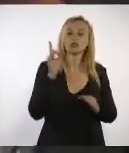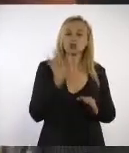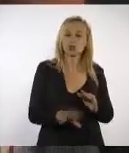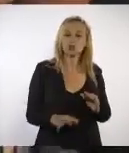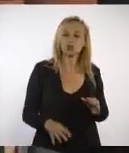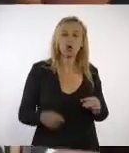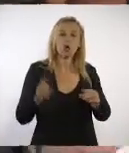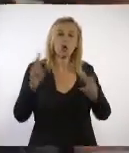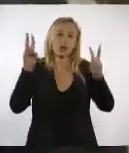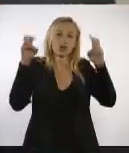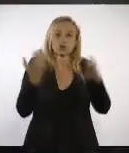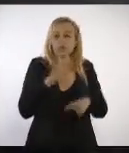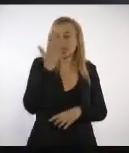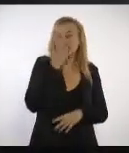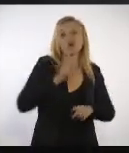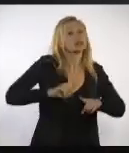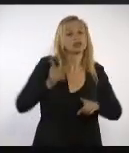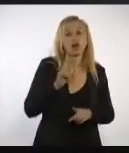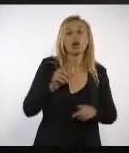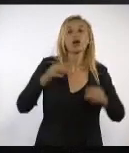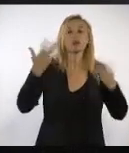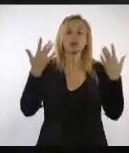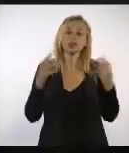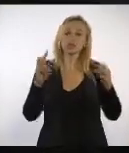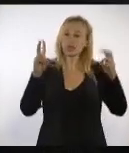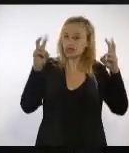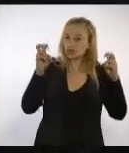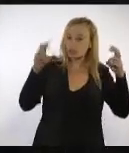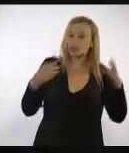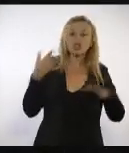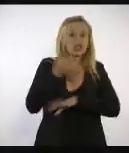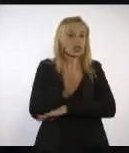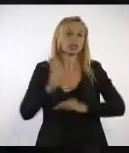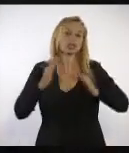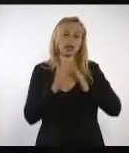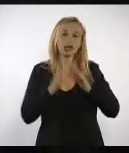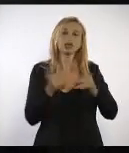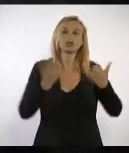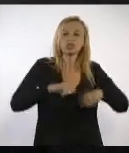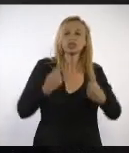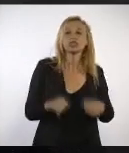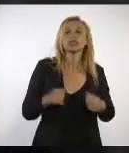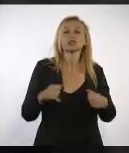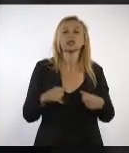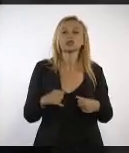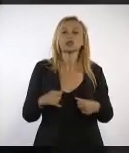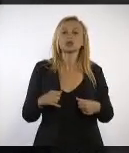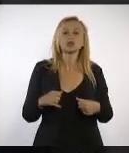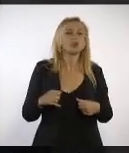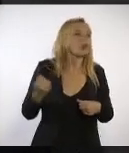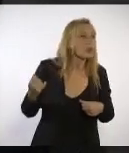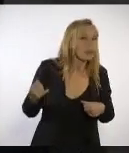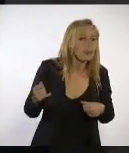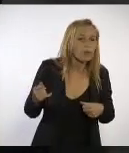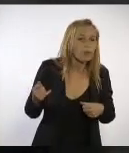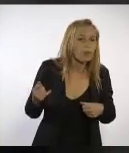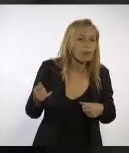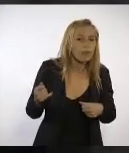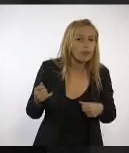ao carnaval, porque essas questões vão acabar chegando a essa casa e é preciso que a gente esteja...